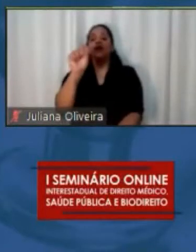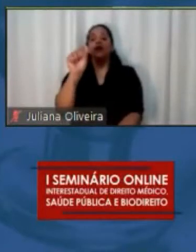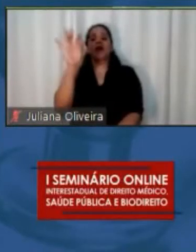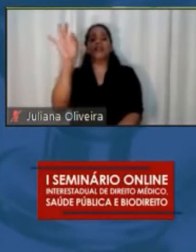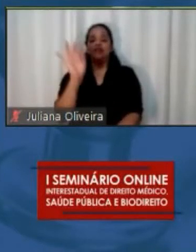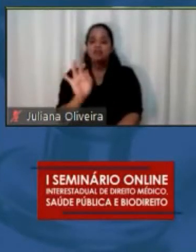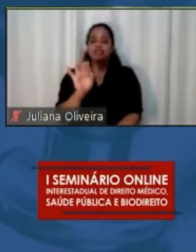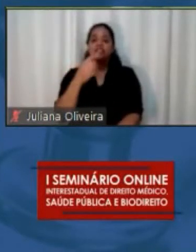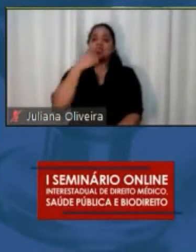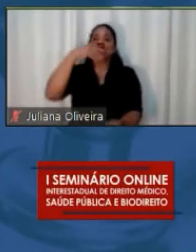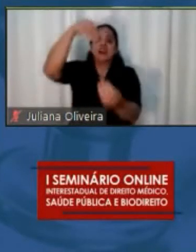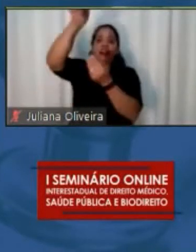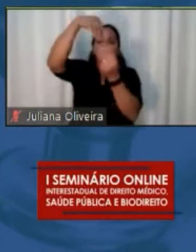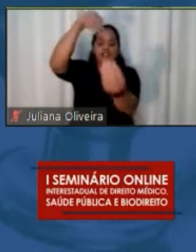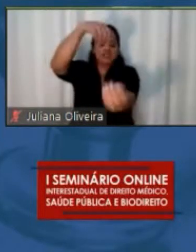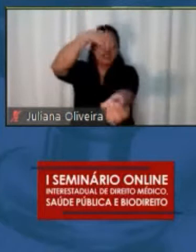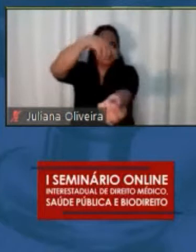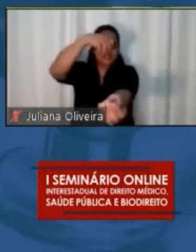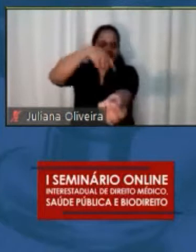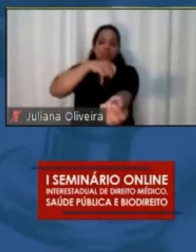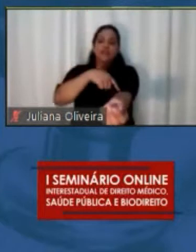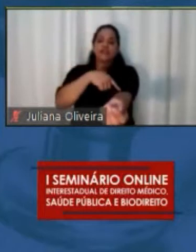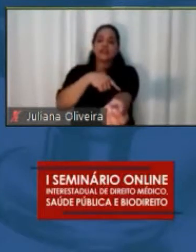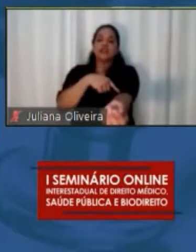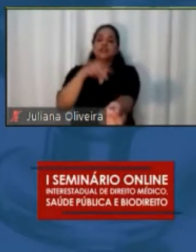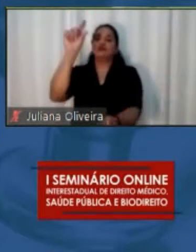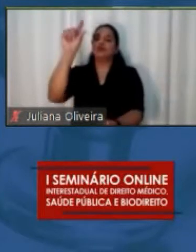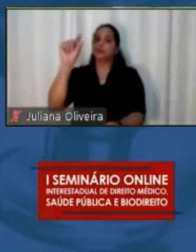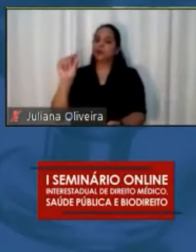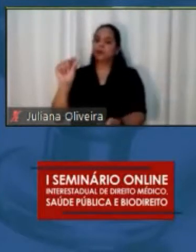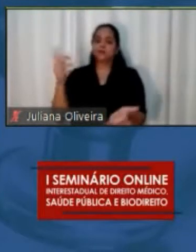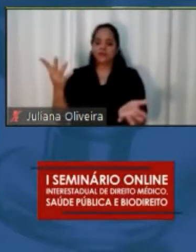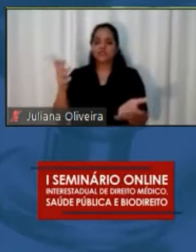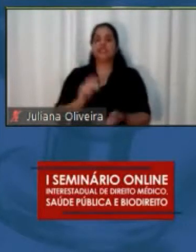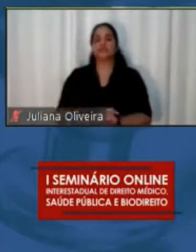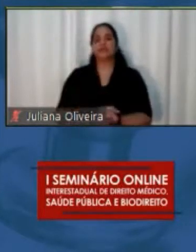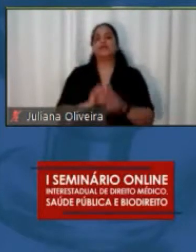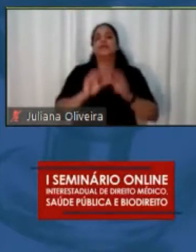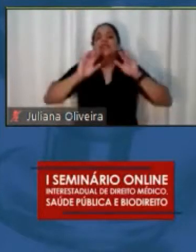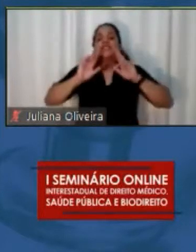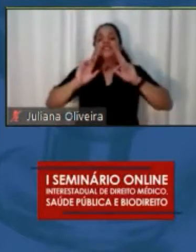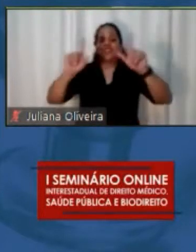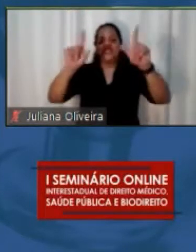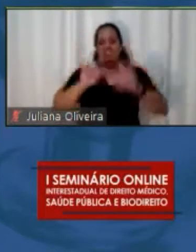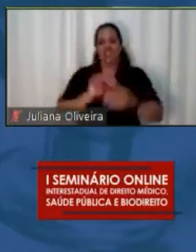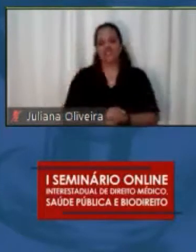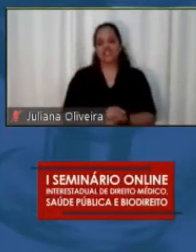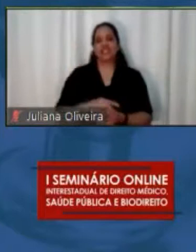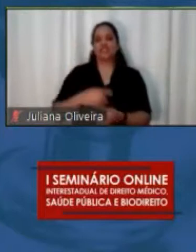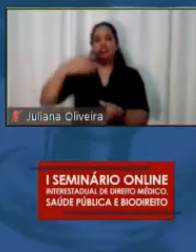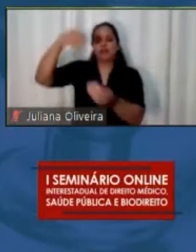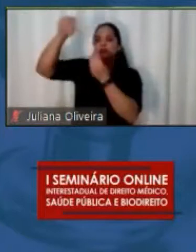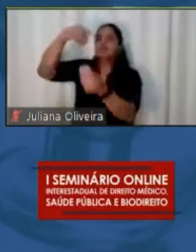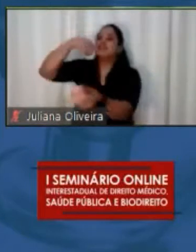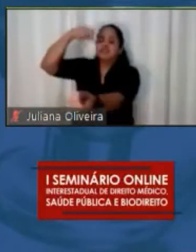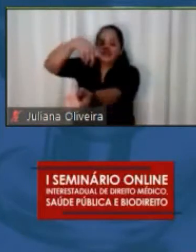eram feitas no volume adequado, ou seja, eram feitas muito mais transfusões do que necessário. Também